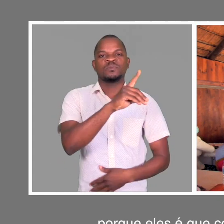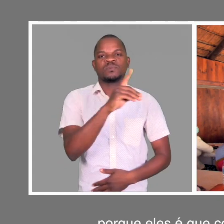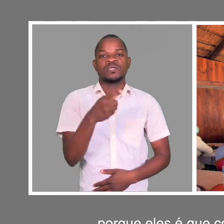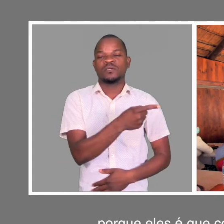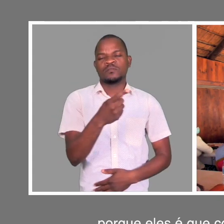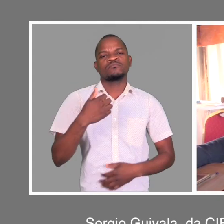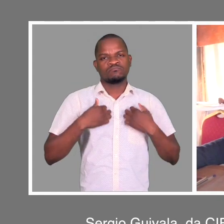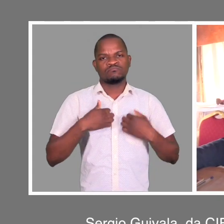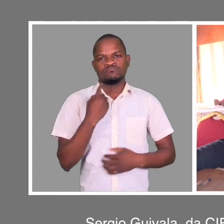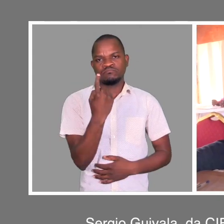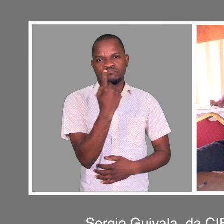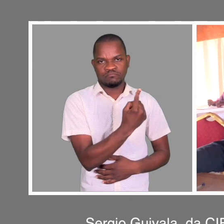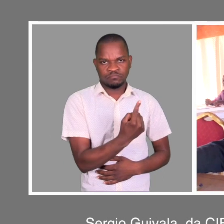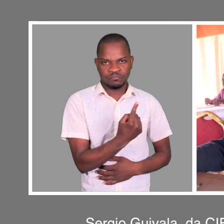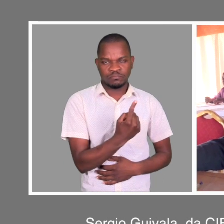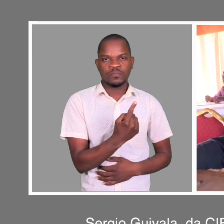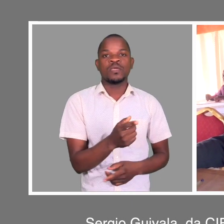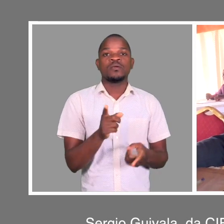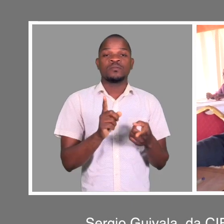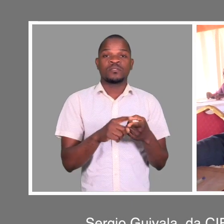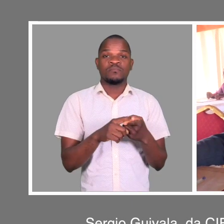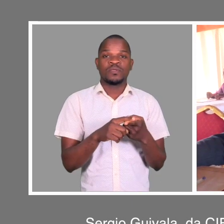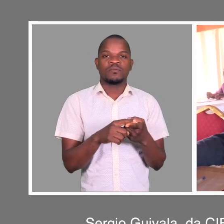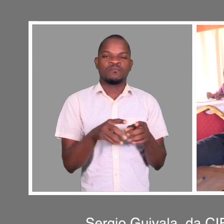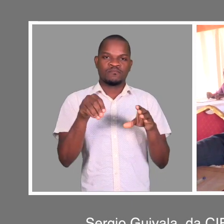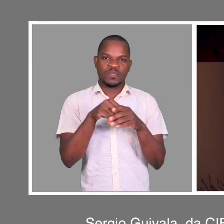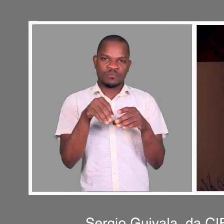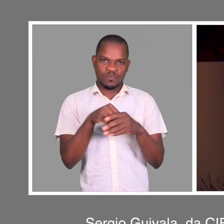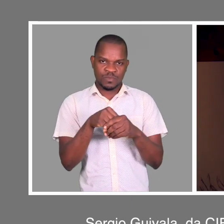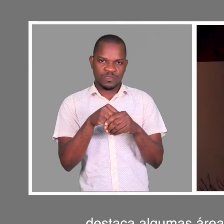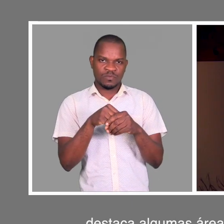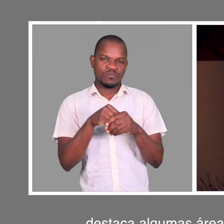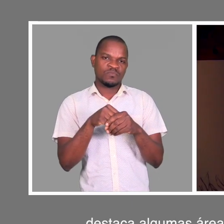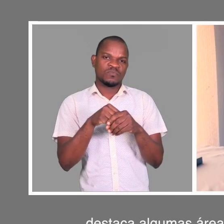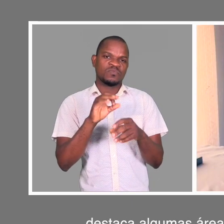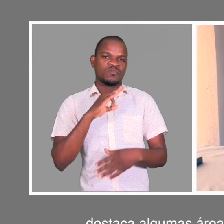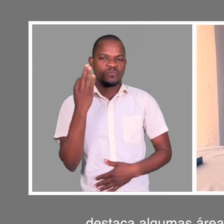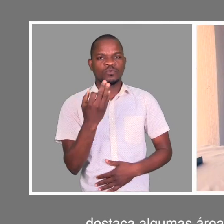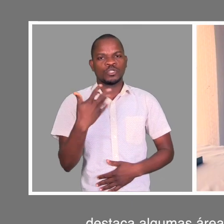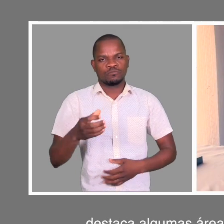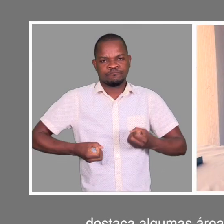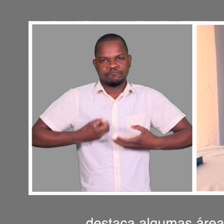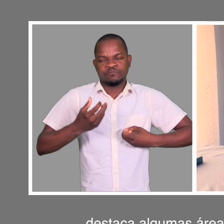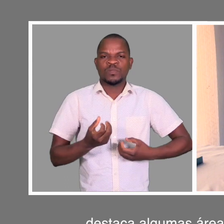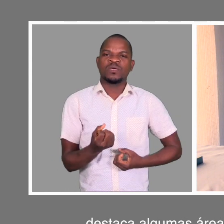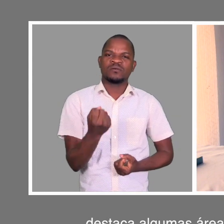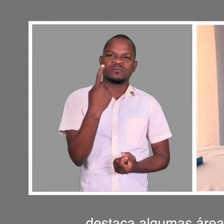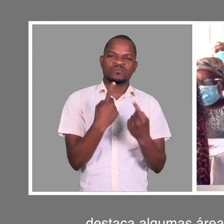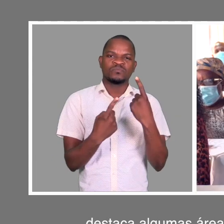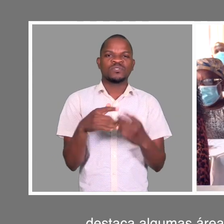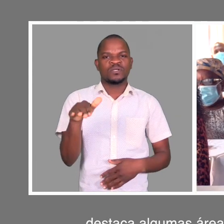necessidades. Sérgio Govela, da Cifo Técnica, membro do FOMOD, destaca algumas áreas que